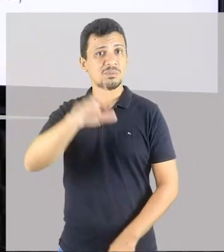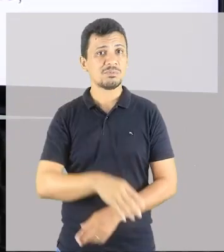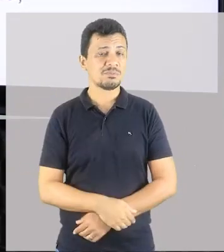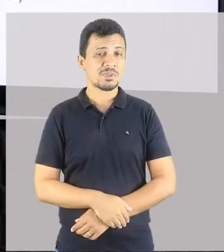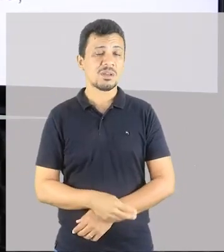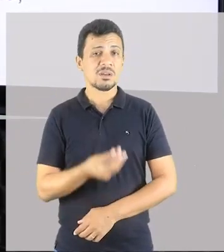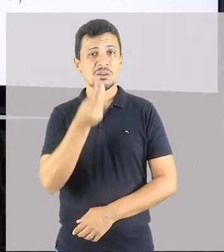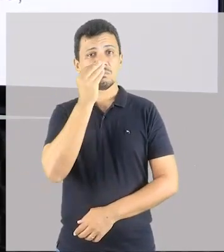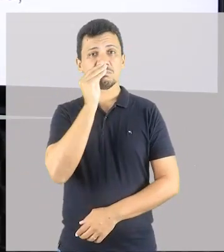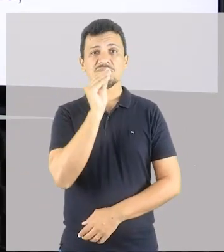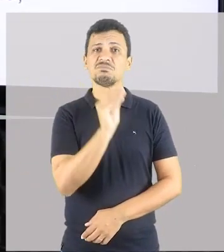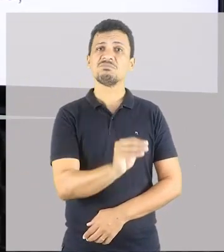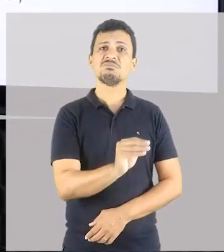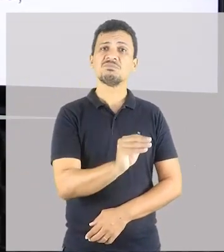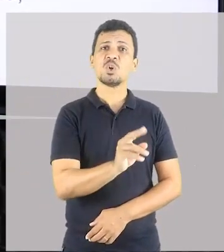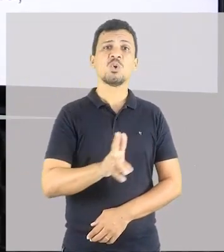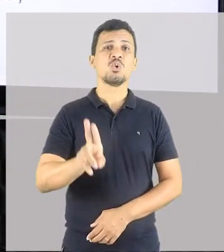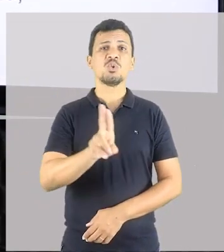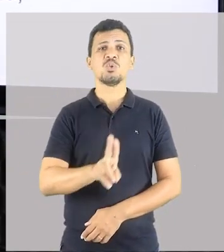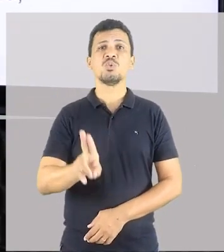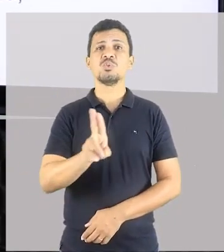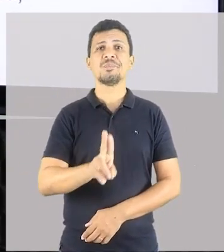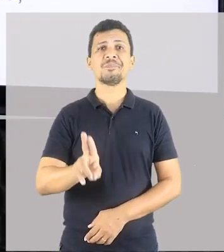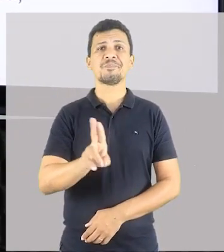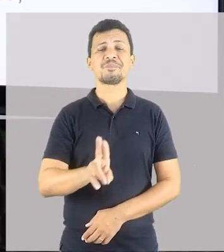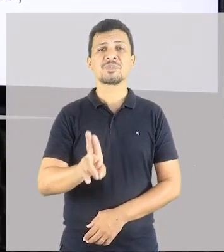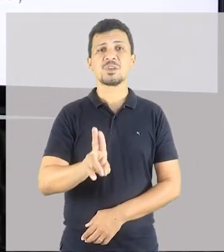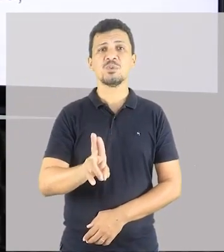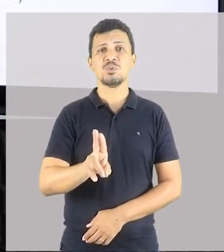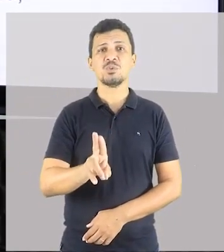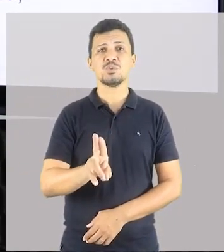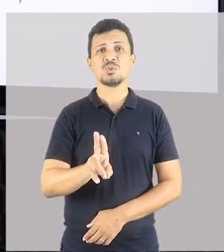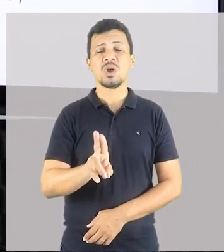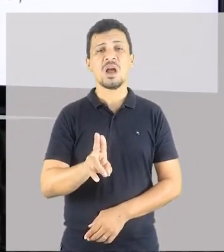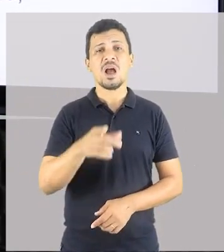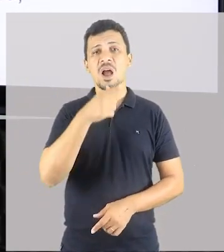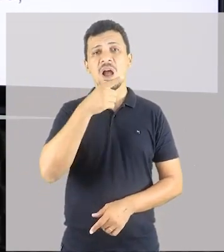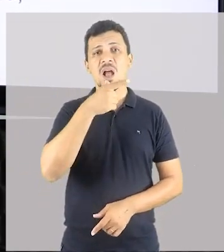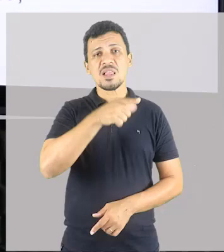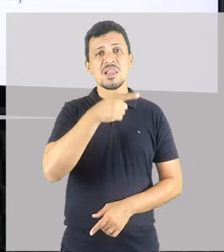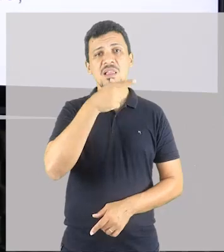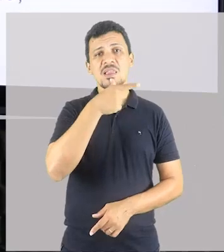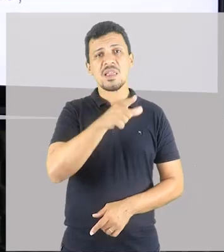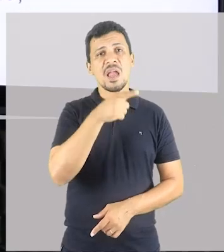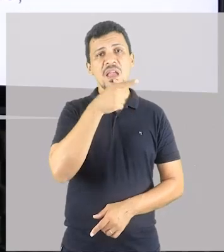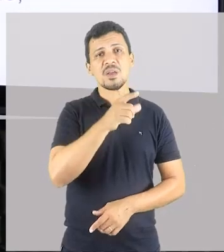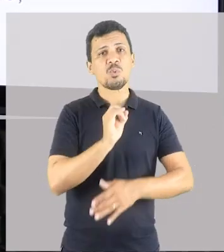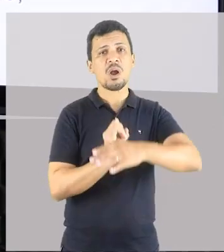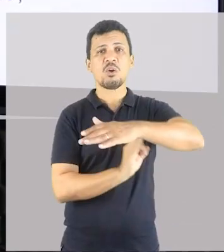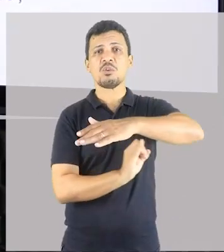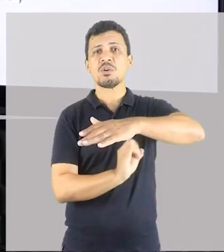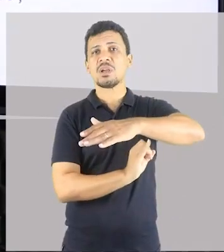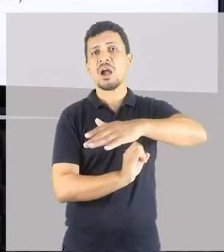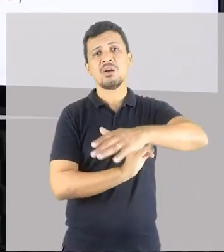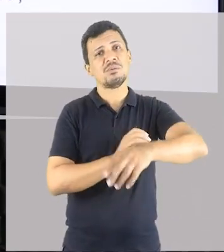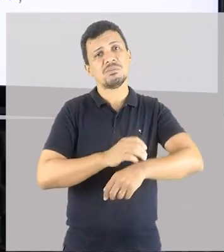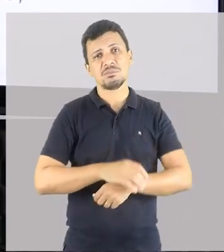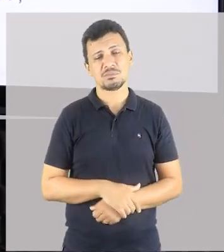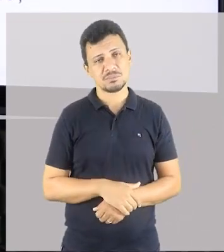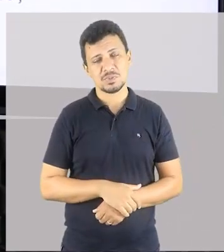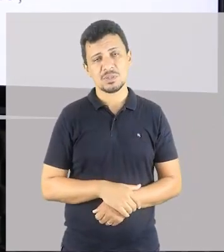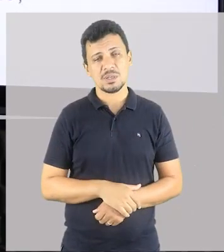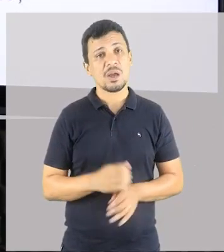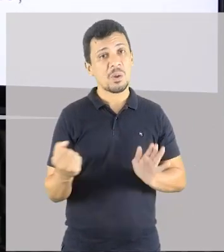uma utilização mais coloquial da língua. E isso vai ser um marco, porque